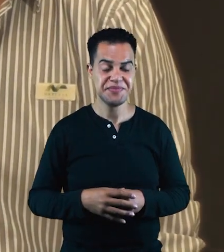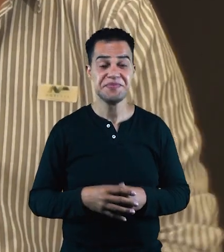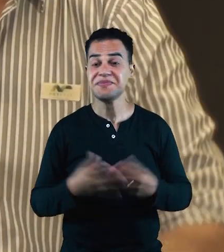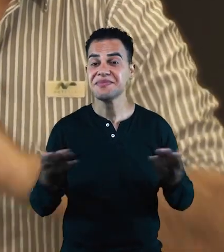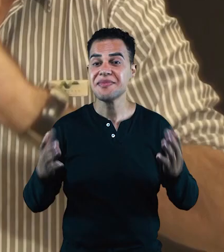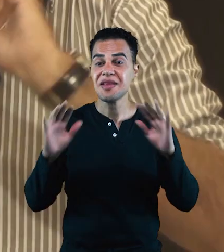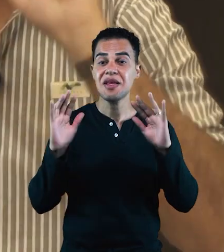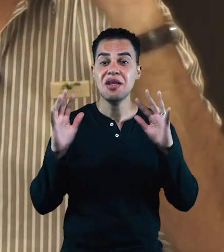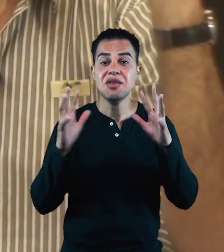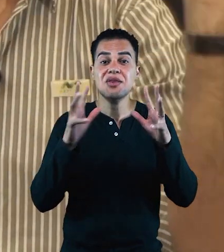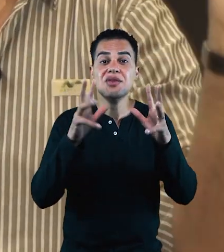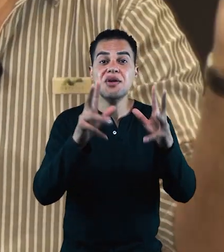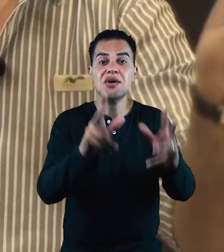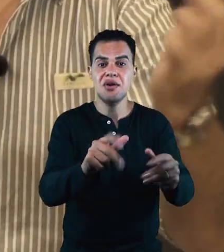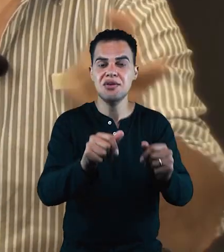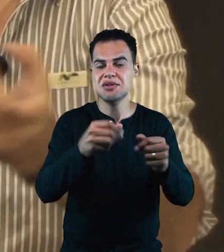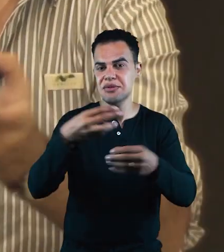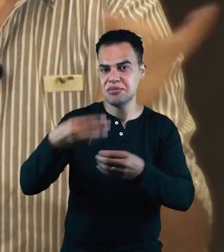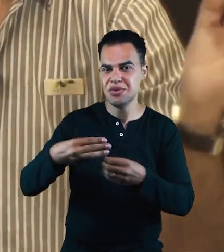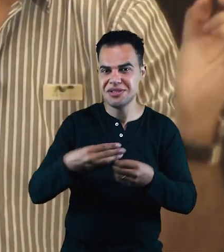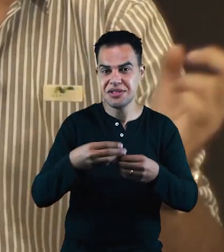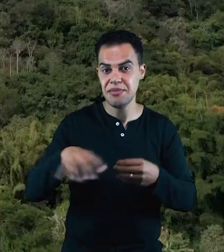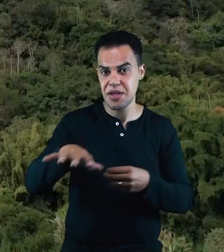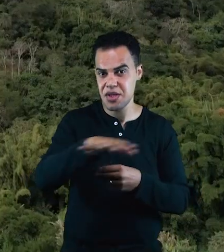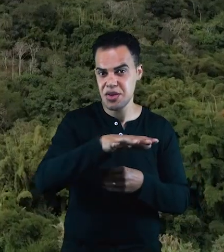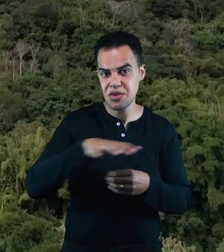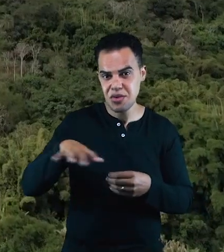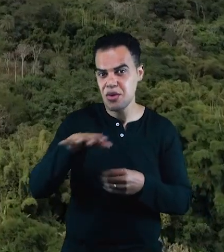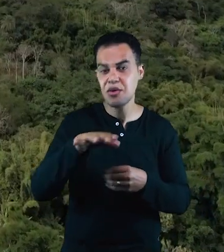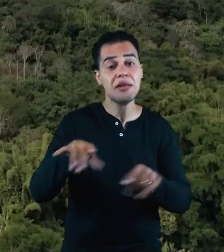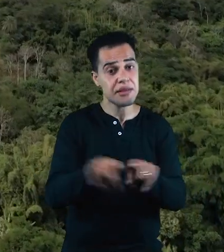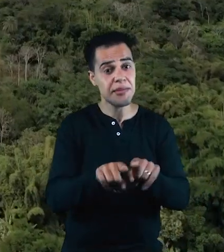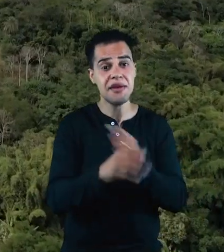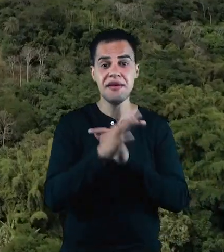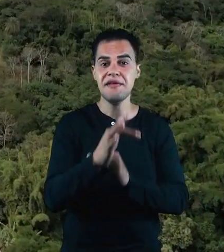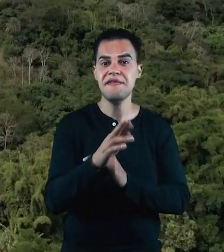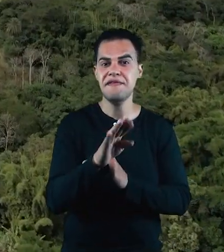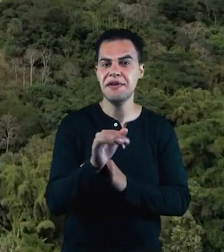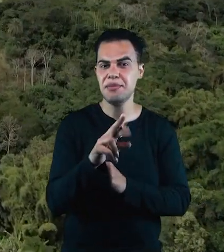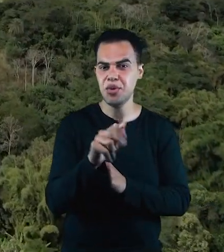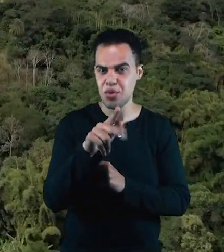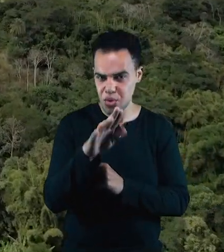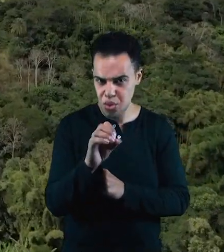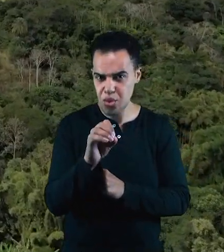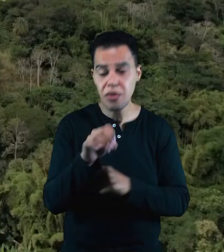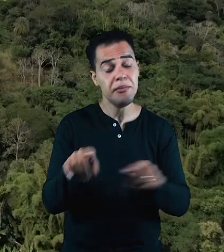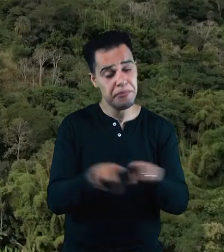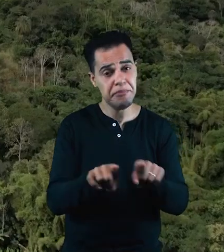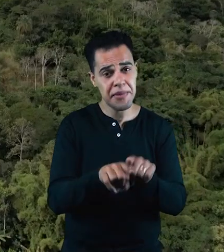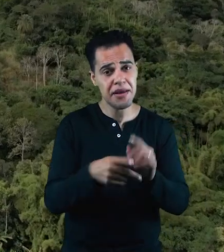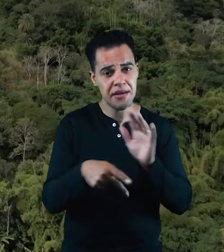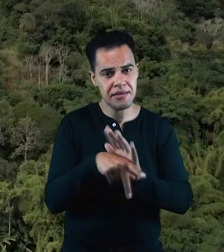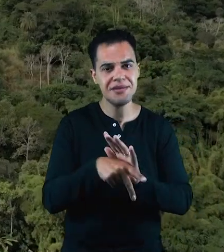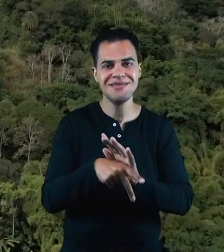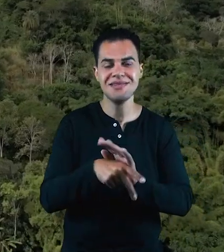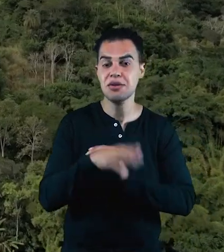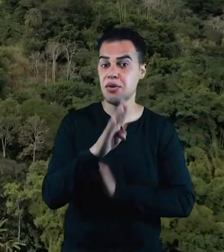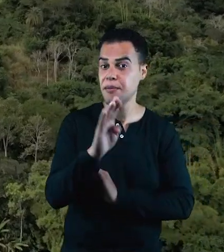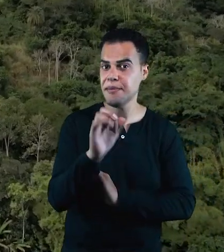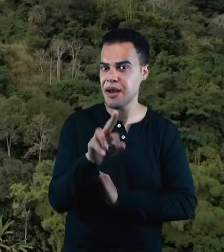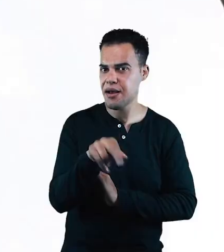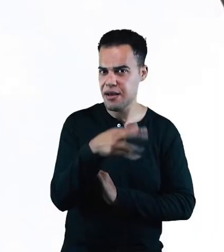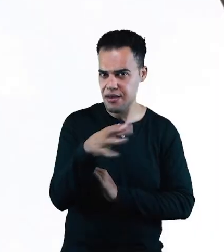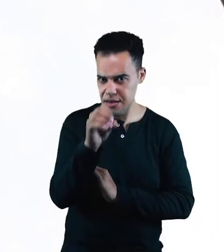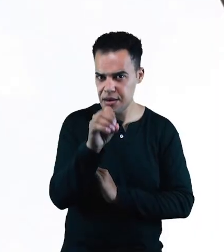e todos os municípios no entorno, inclusive Friburgo, pertencia a Cantagalo. O Barão de